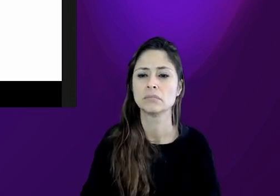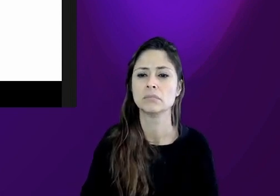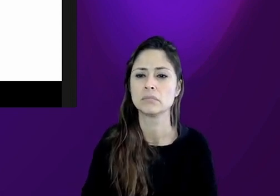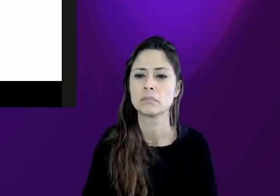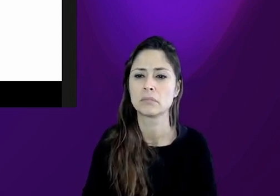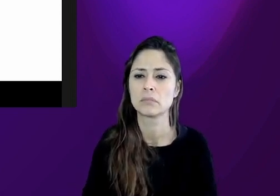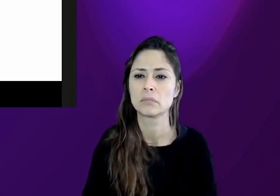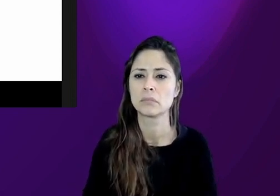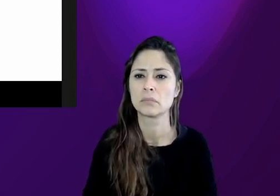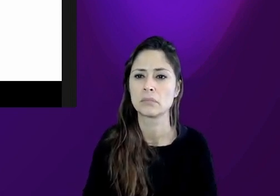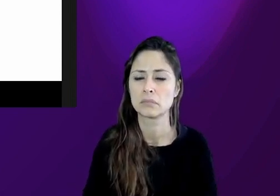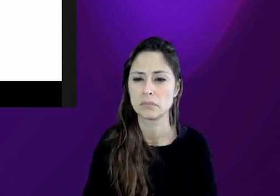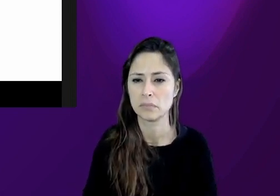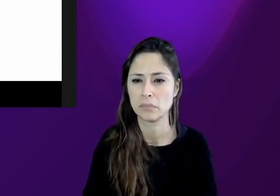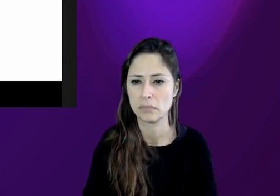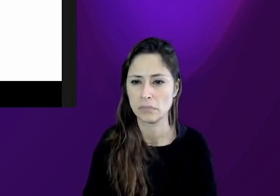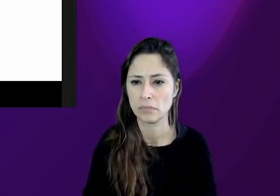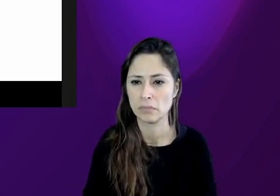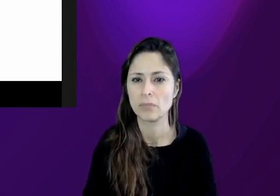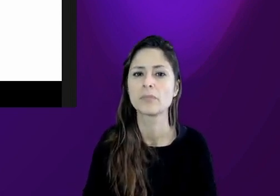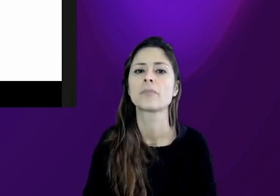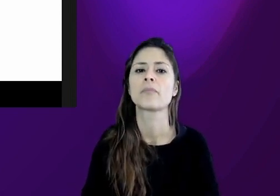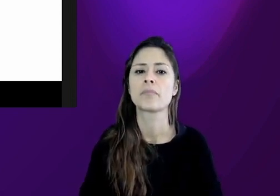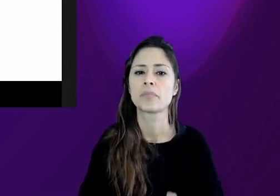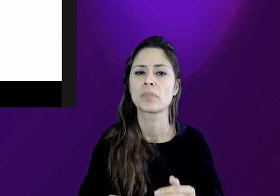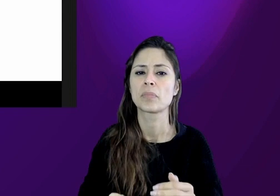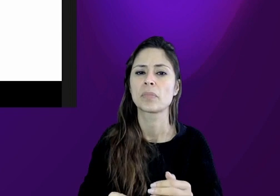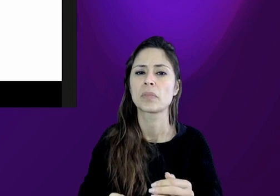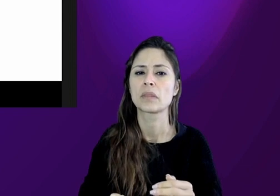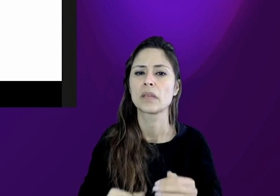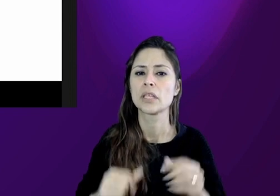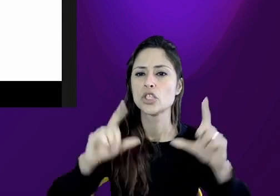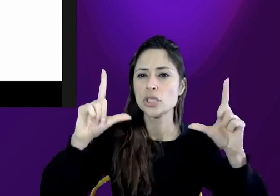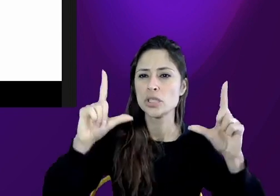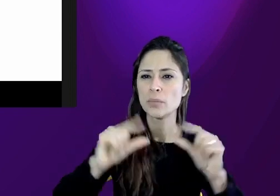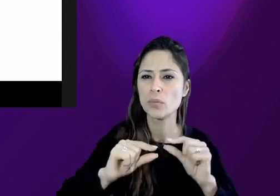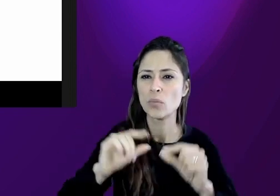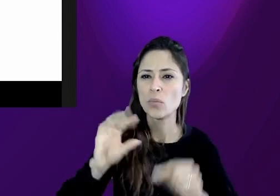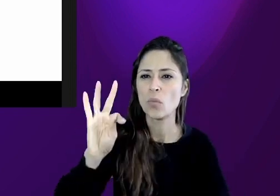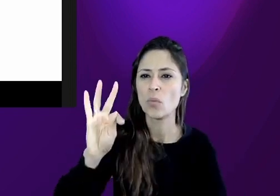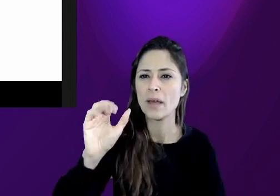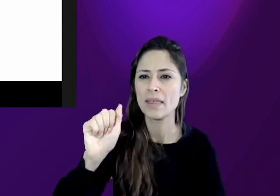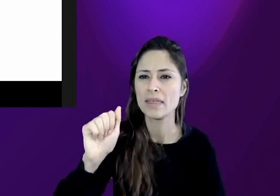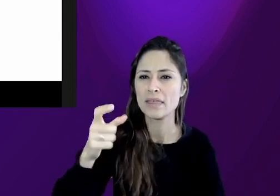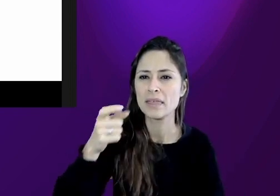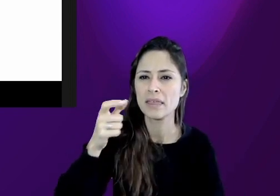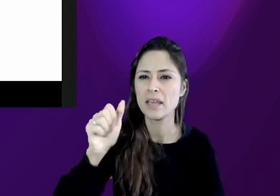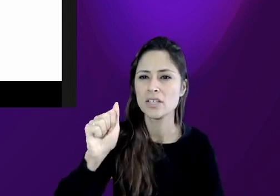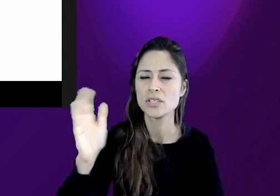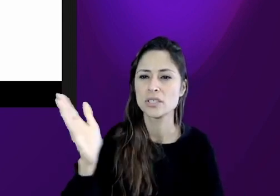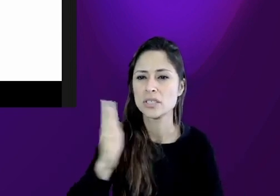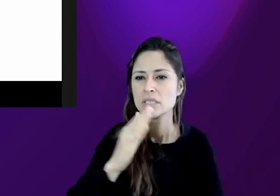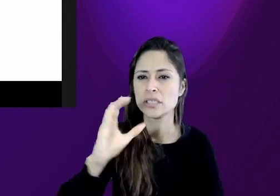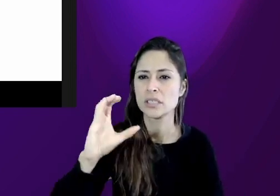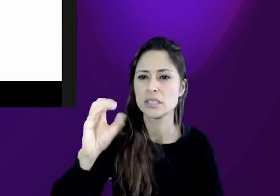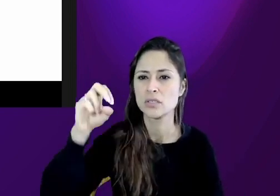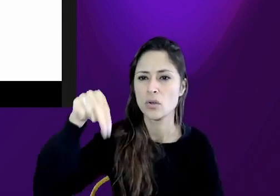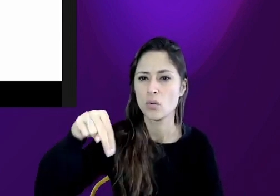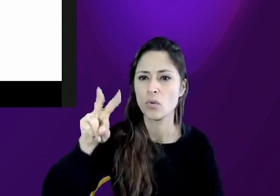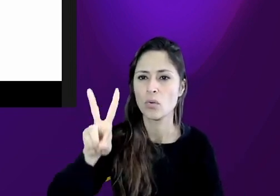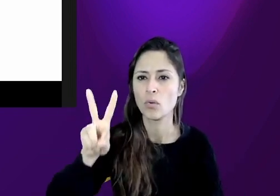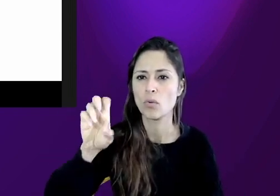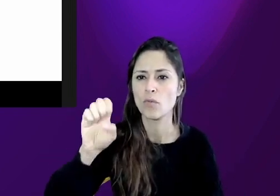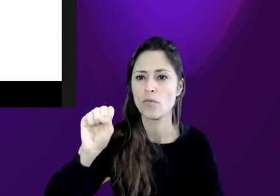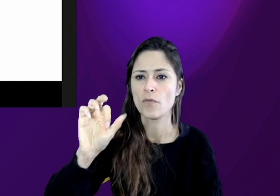Eles conseguiram chegar no endpoint primário, que era a menor taxa de conversão, com uma margem circunferencial mais significativa,